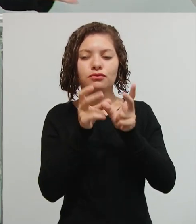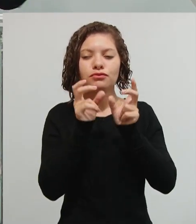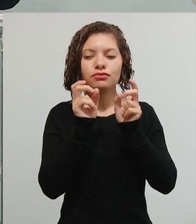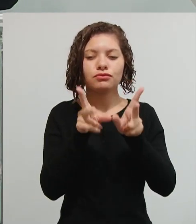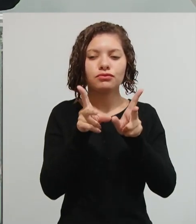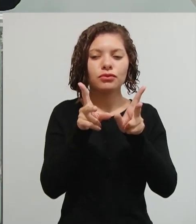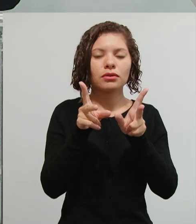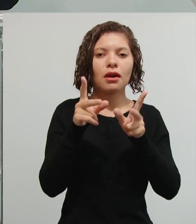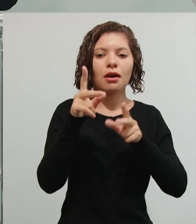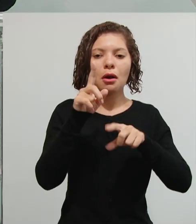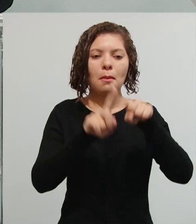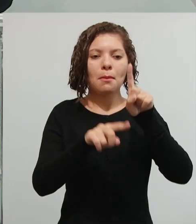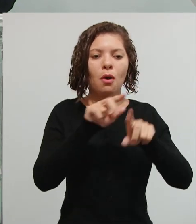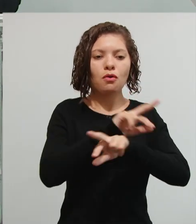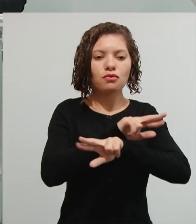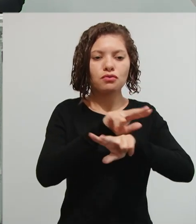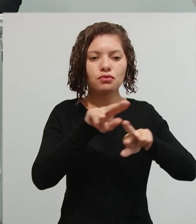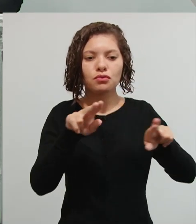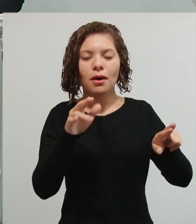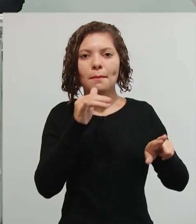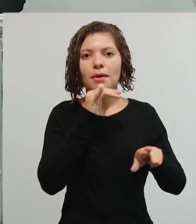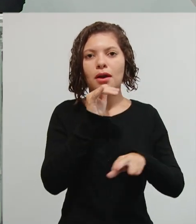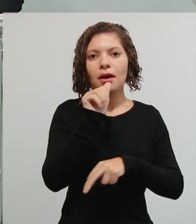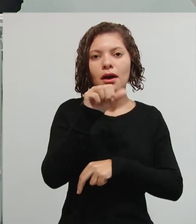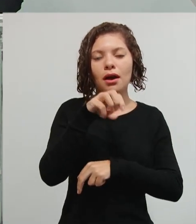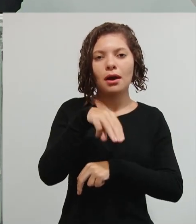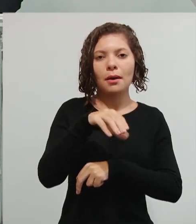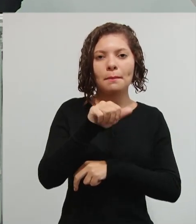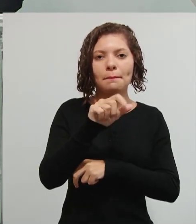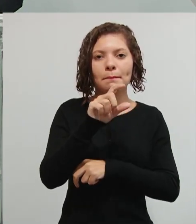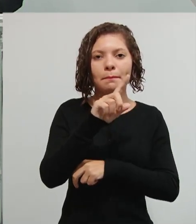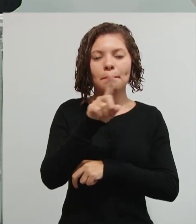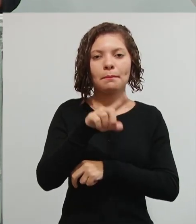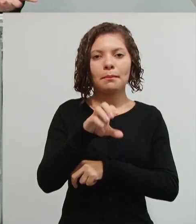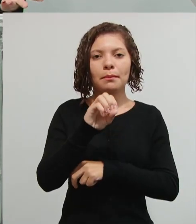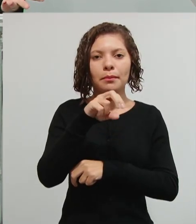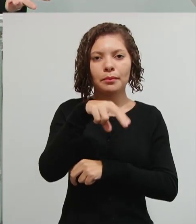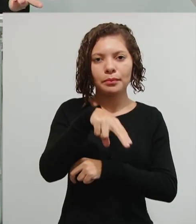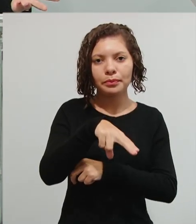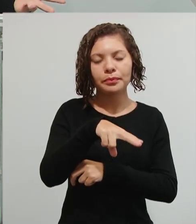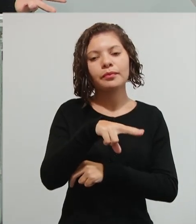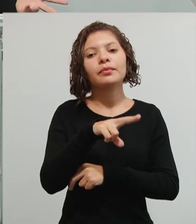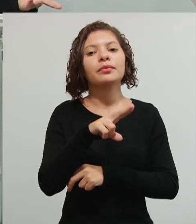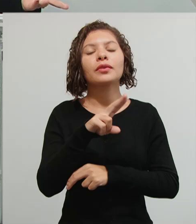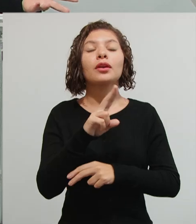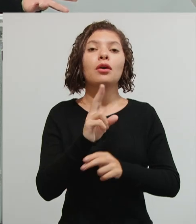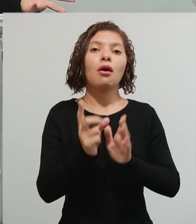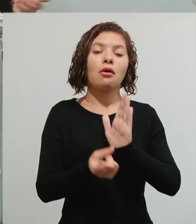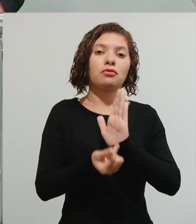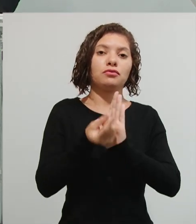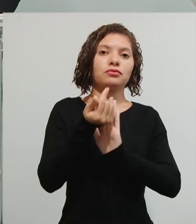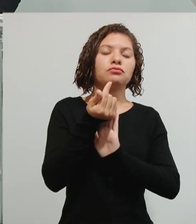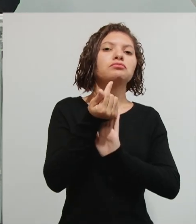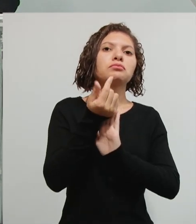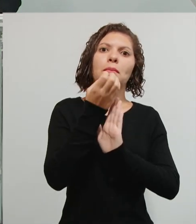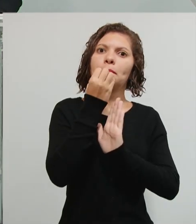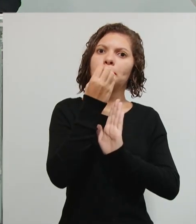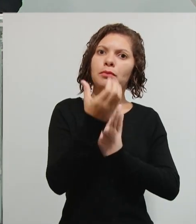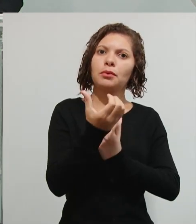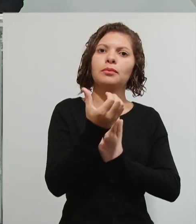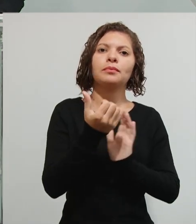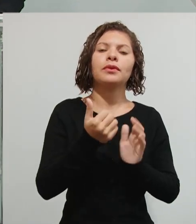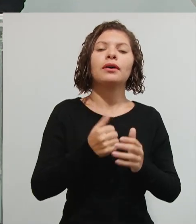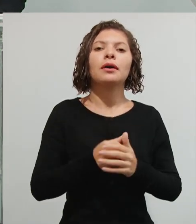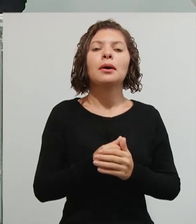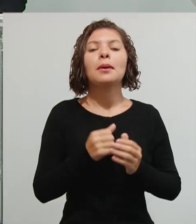Amazon, você pega o seu celular, faz uma compra e chega o produto na sua porta, e ela oferece isso por um preço muito competitivo, e você pode